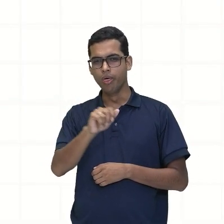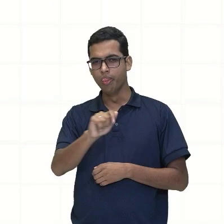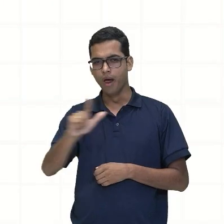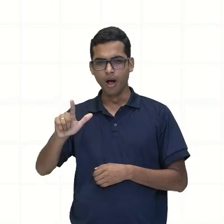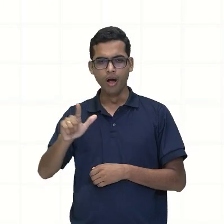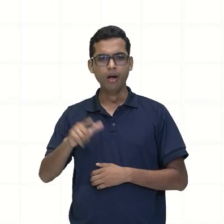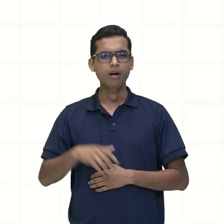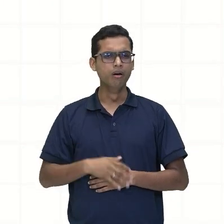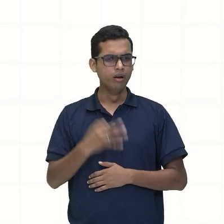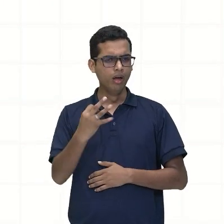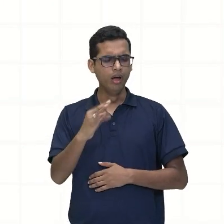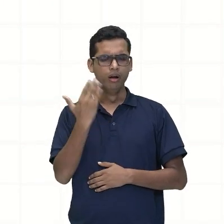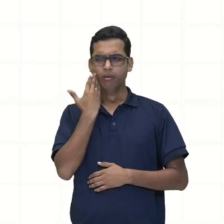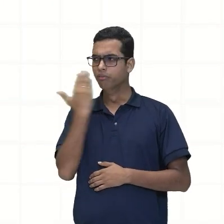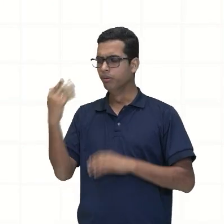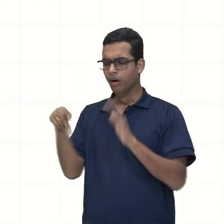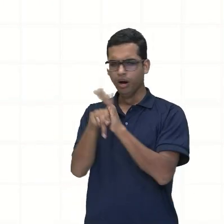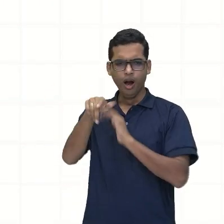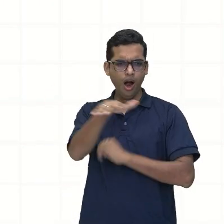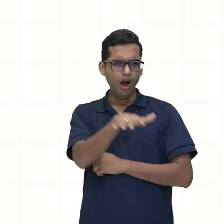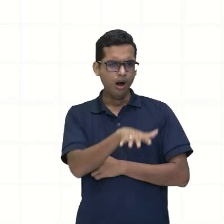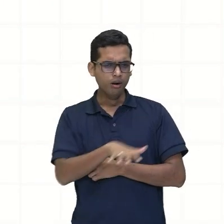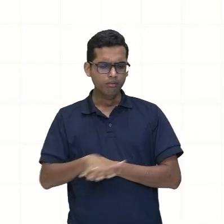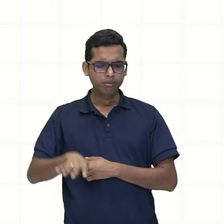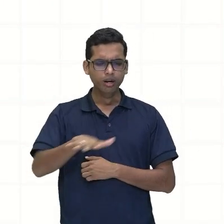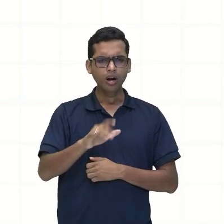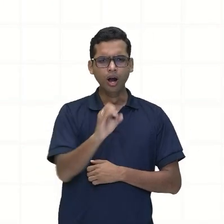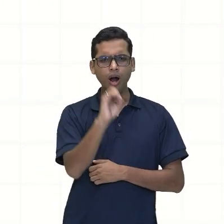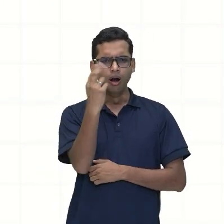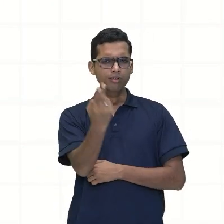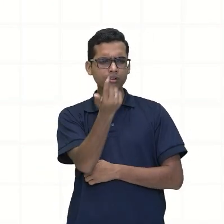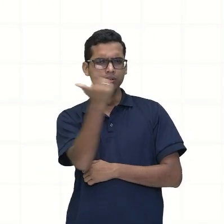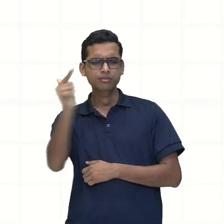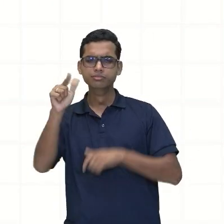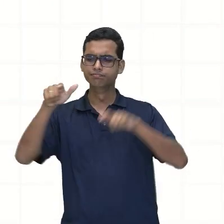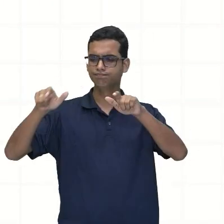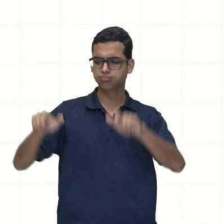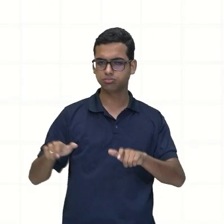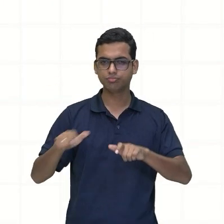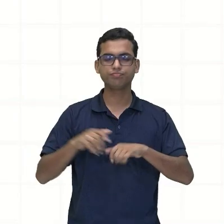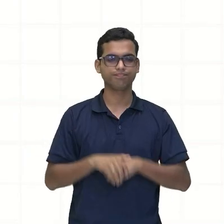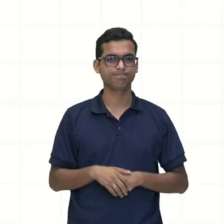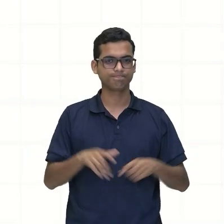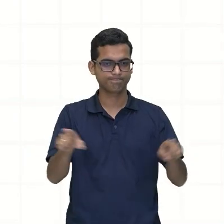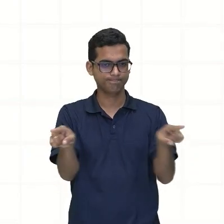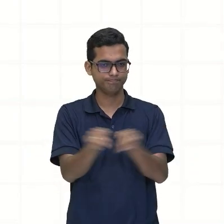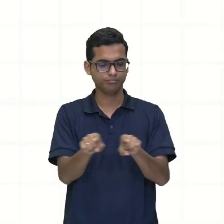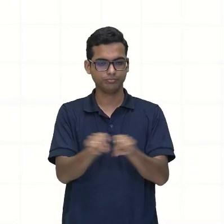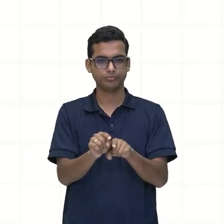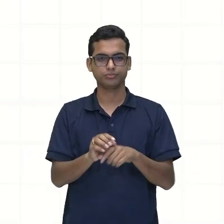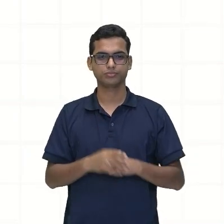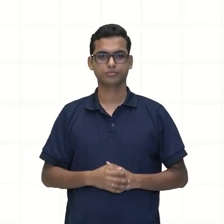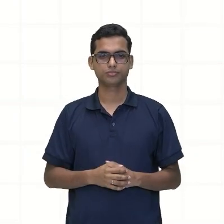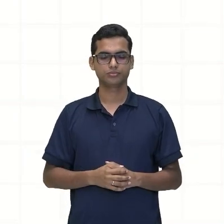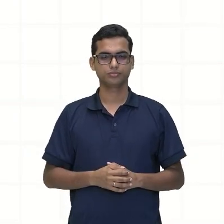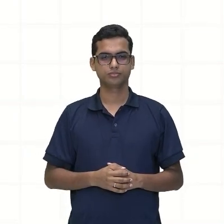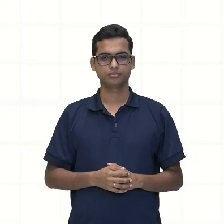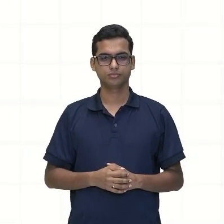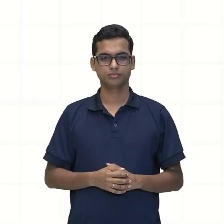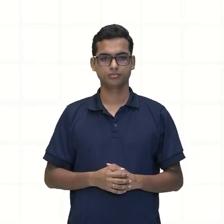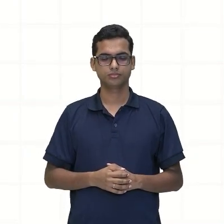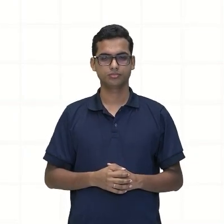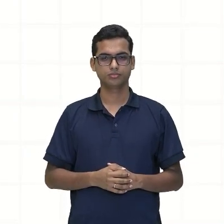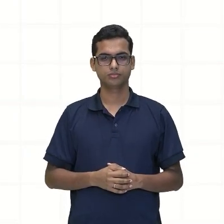de uma mesma região ou de uma localidade para outra, né, ou até mesmo uma unidade de federação, né,